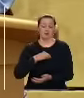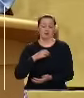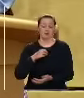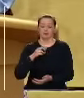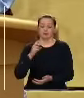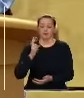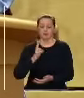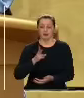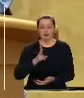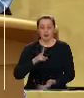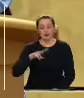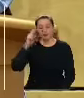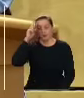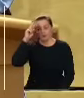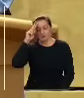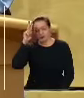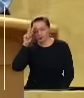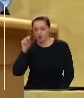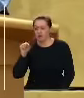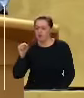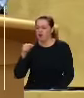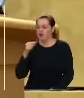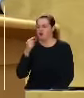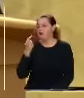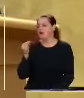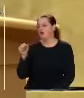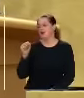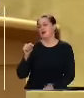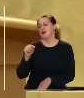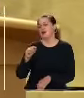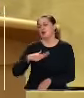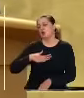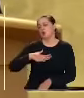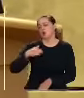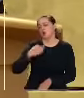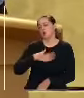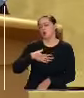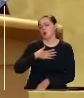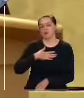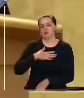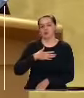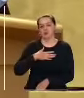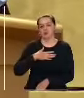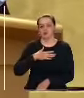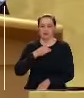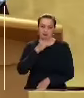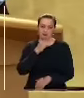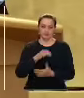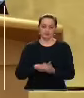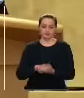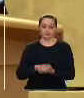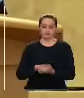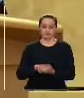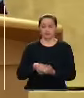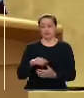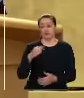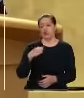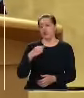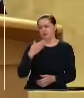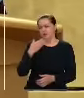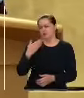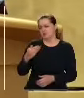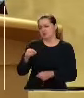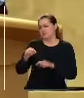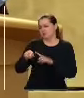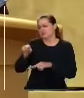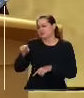algumas frases, tipo assim, ó: eu ia te pedir isso, mas eu sei que você não vai querer